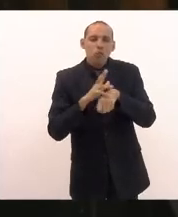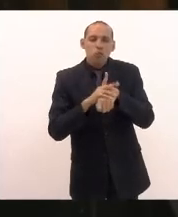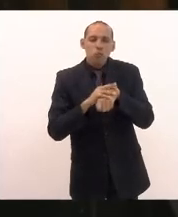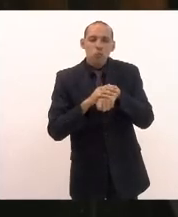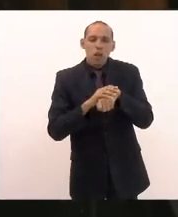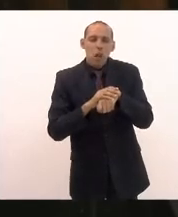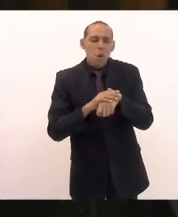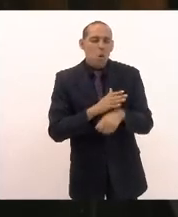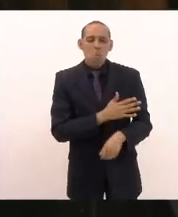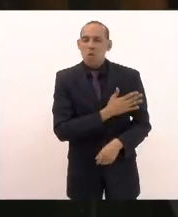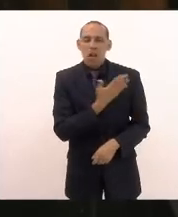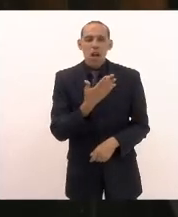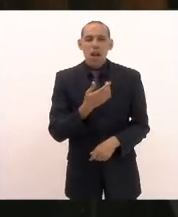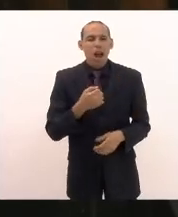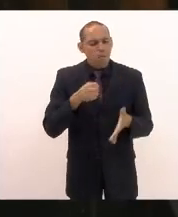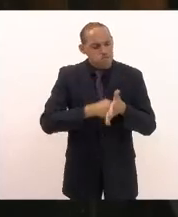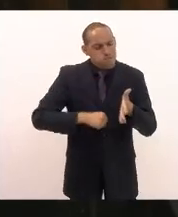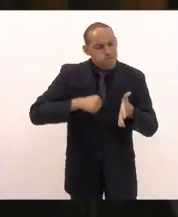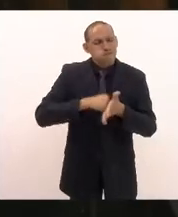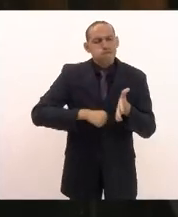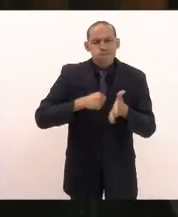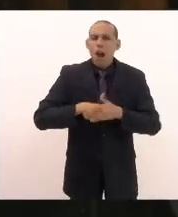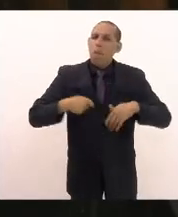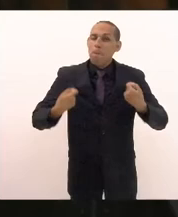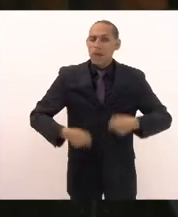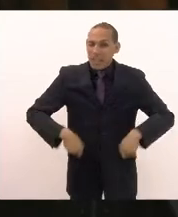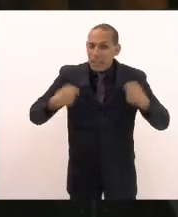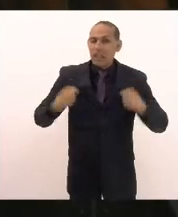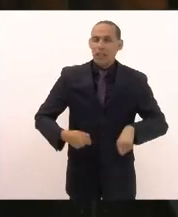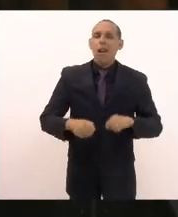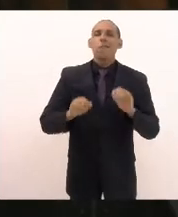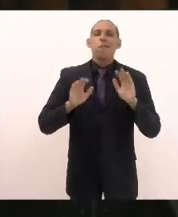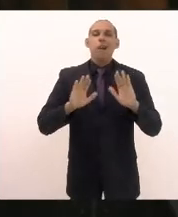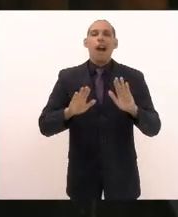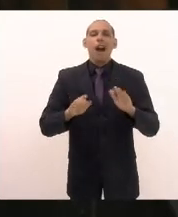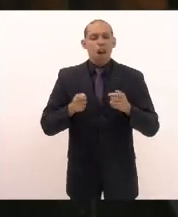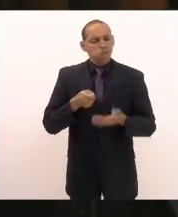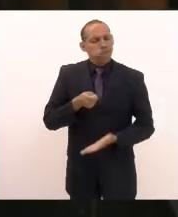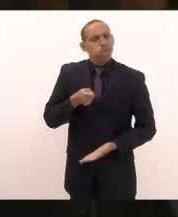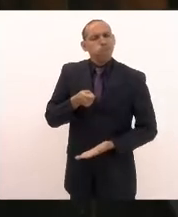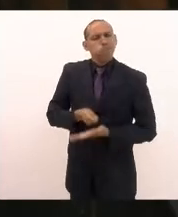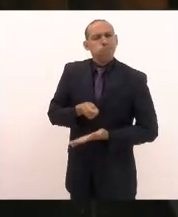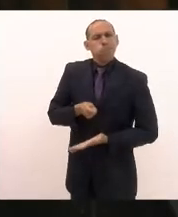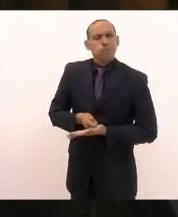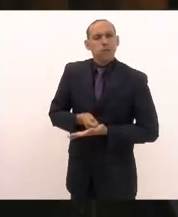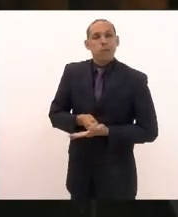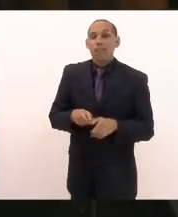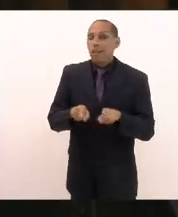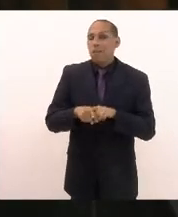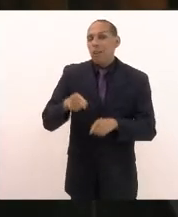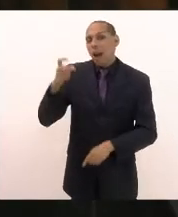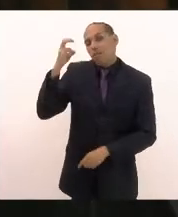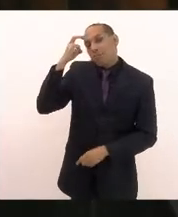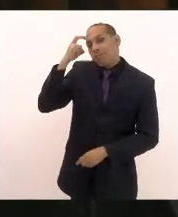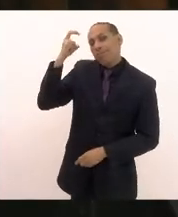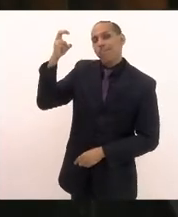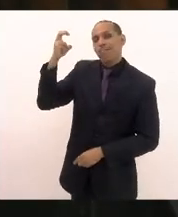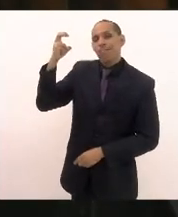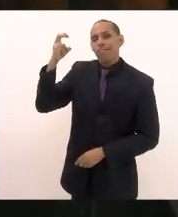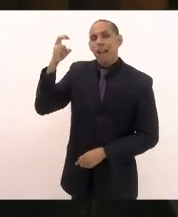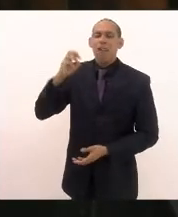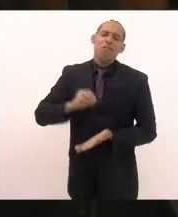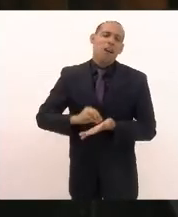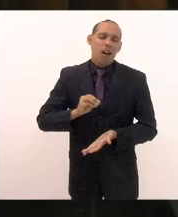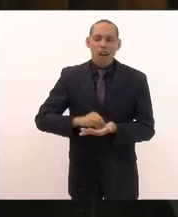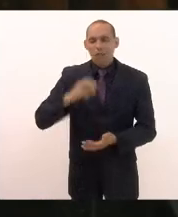ser durissimamente combatido, mas combatido com firmeza e com inteligência. Faltou